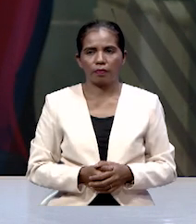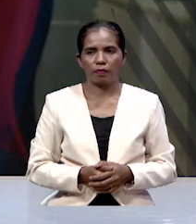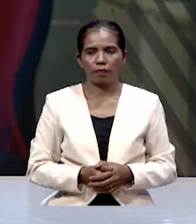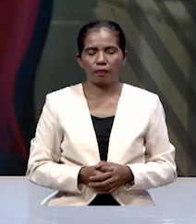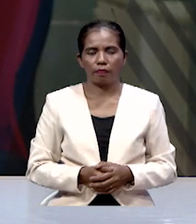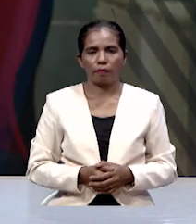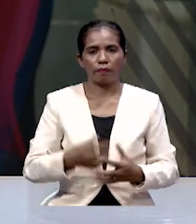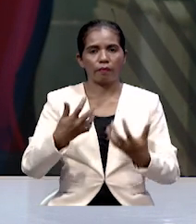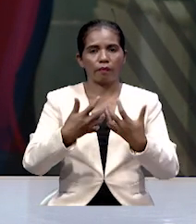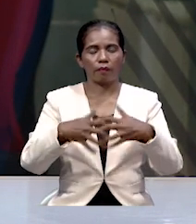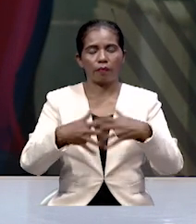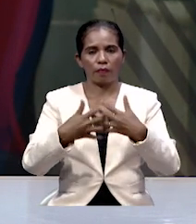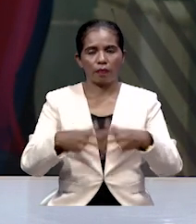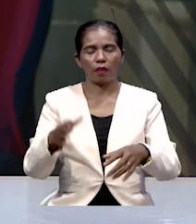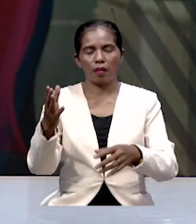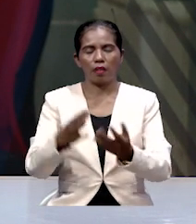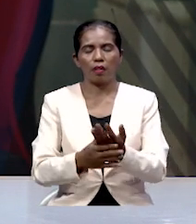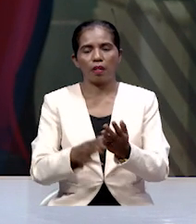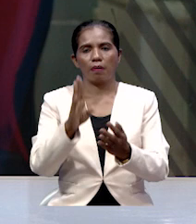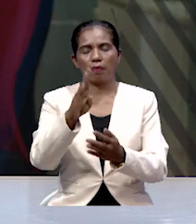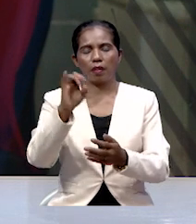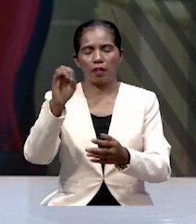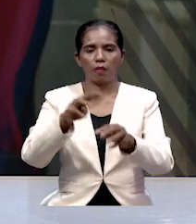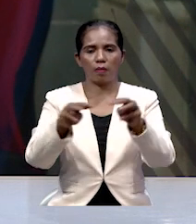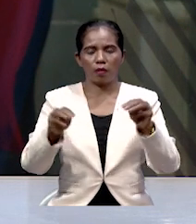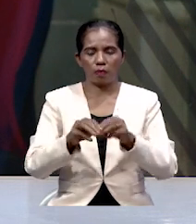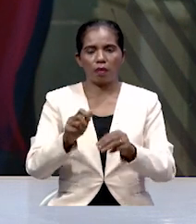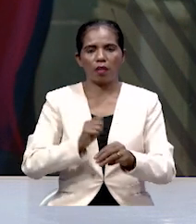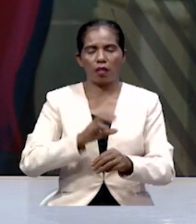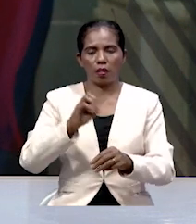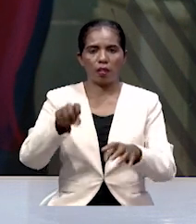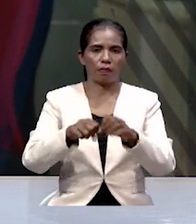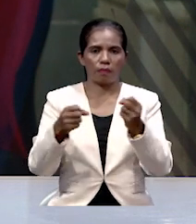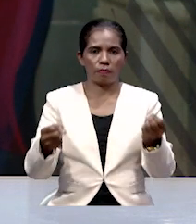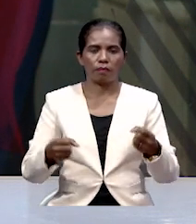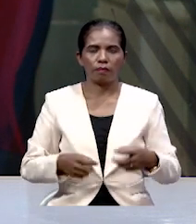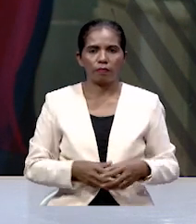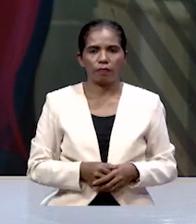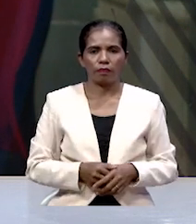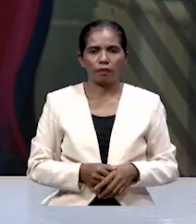Máquina imprime bilhete de identidade original e o município Ainaro avaria.